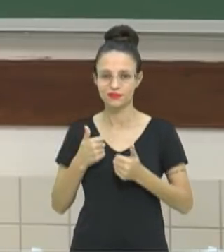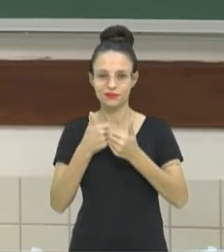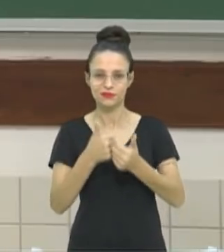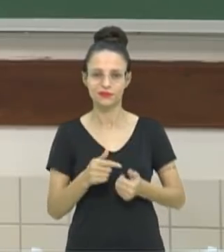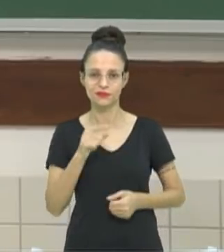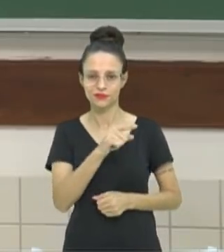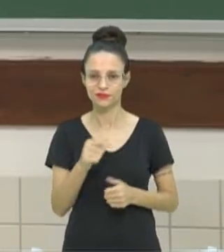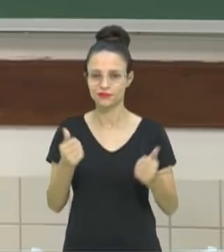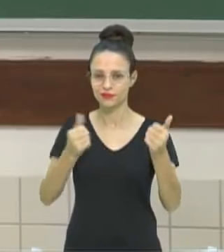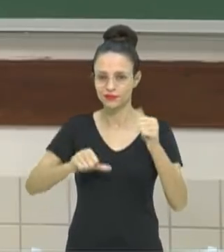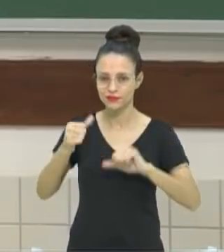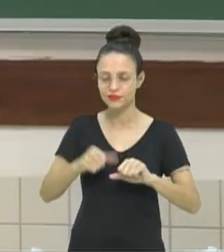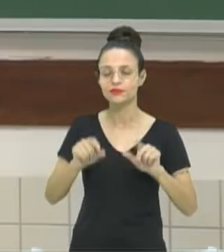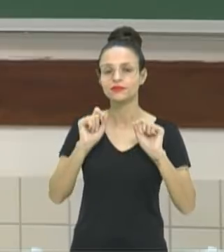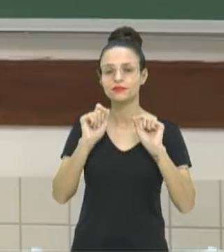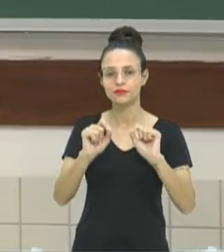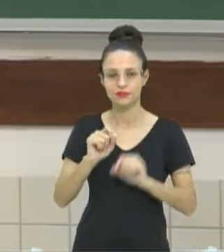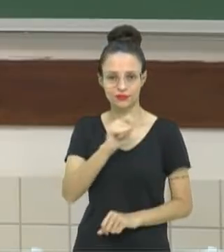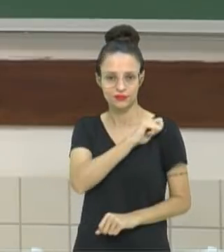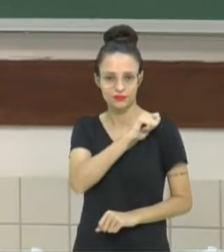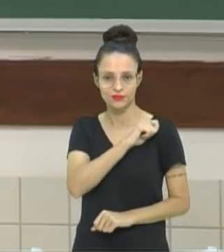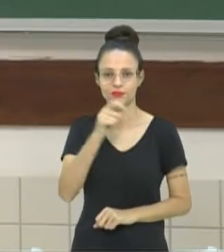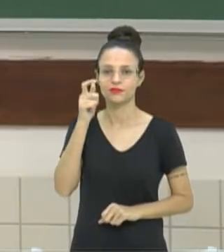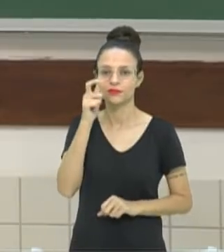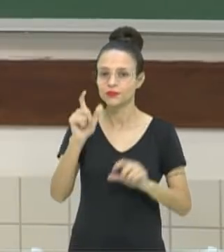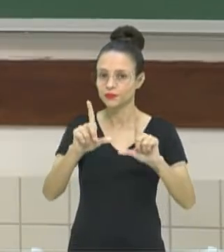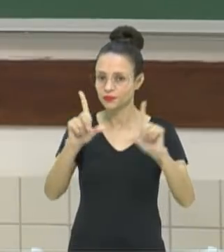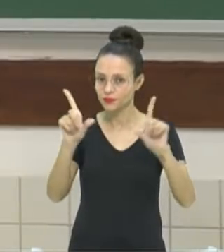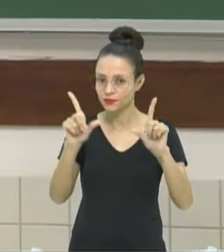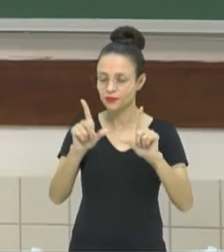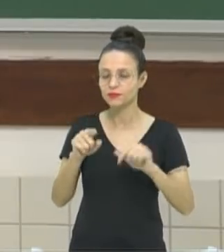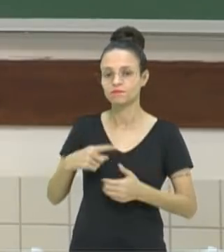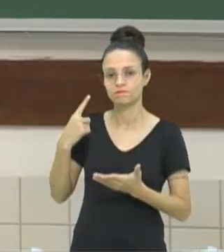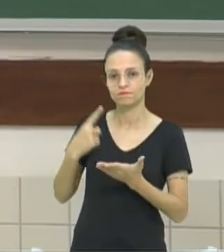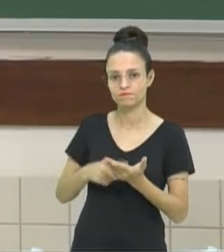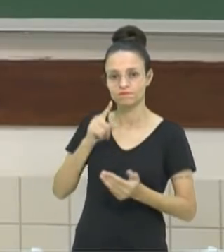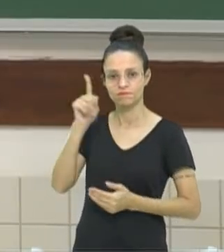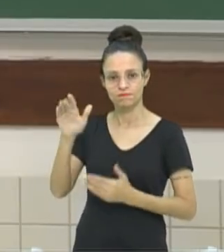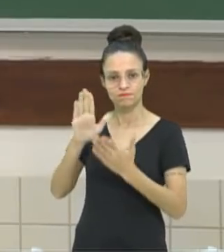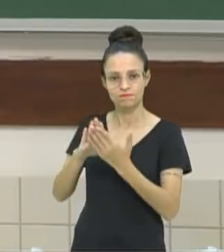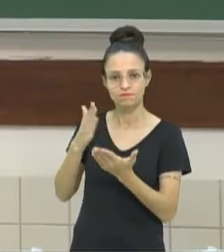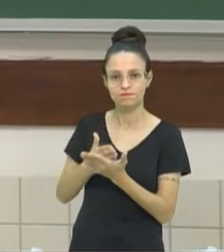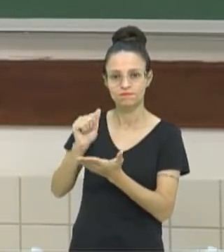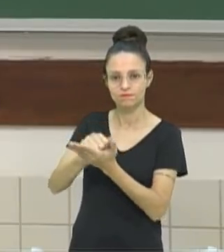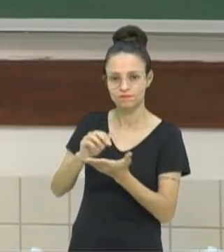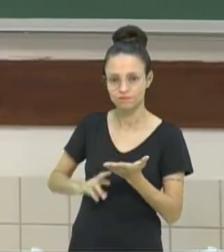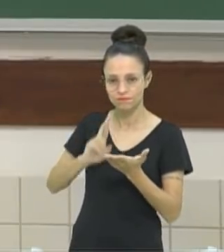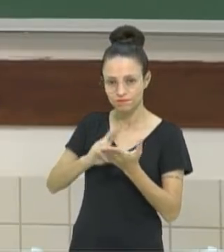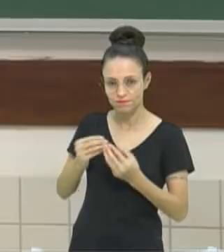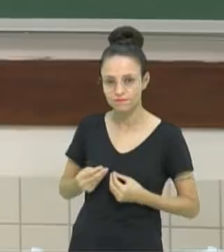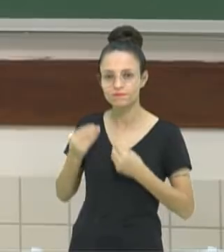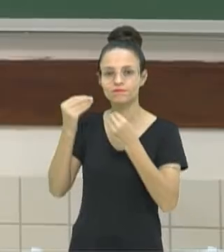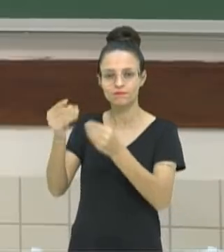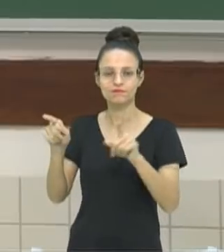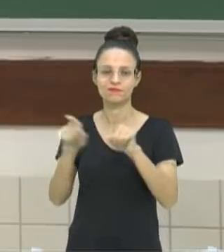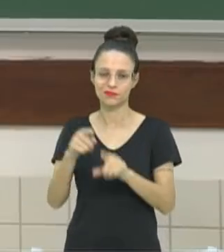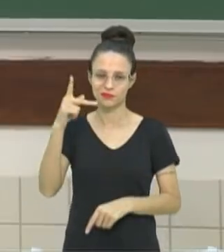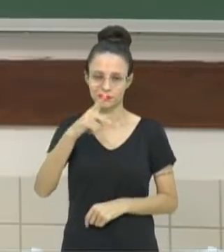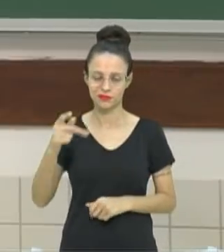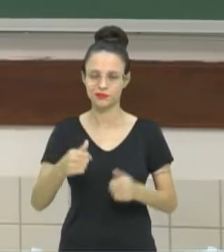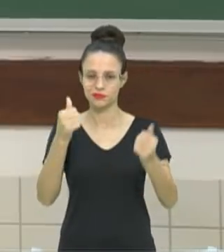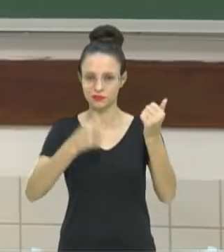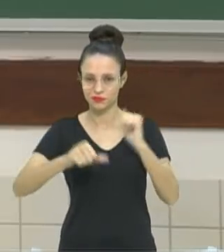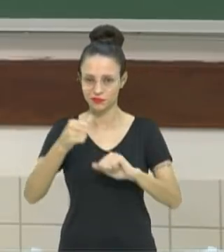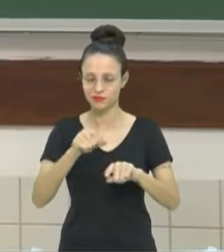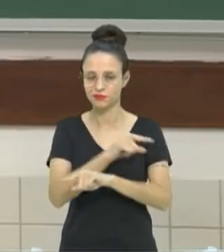rendimento. Aqueles alunos que estão acompanhando pela TV, pedem o material impresso na escola e também o professor acompanha aí o teu aprendizado,